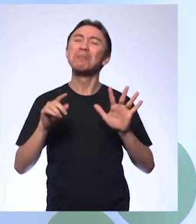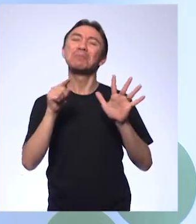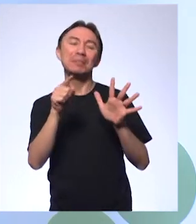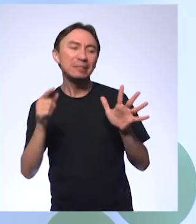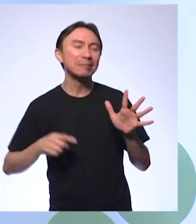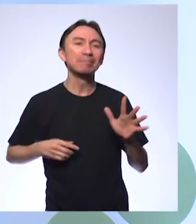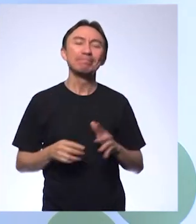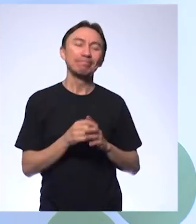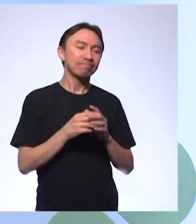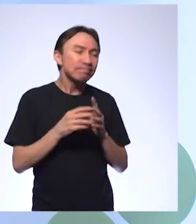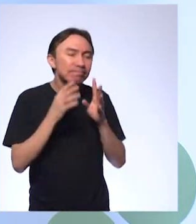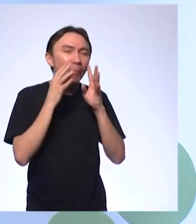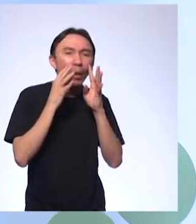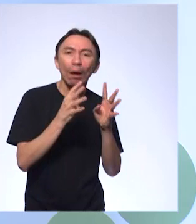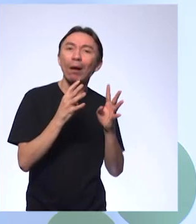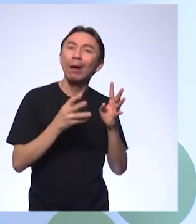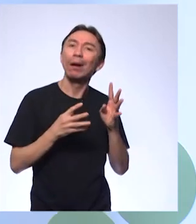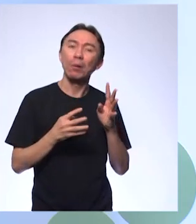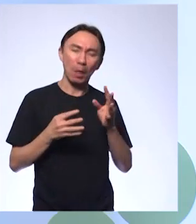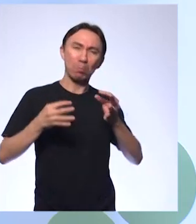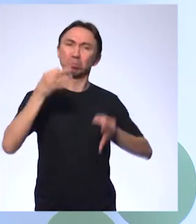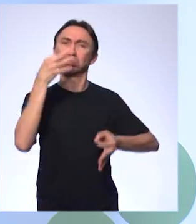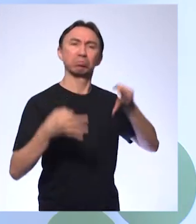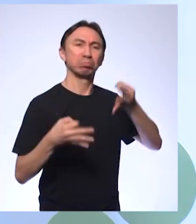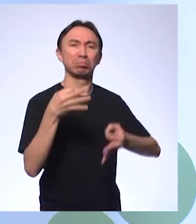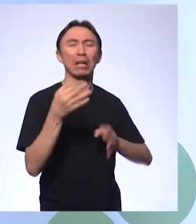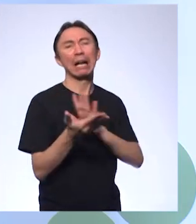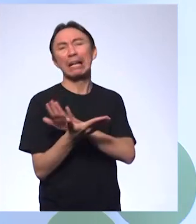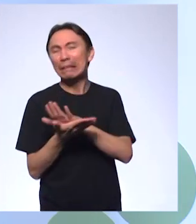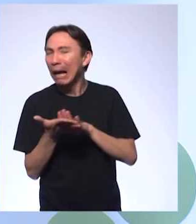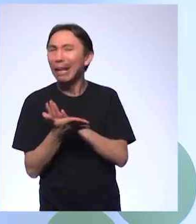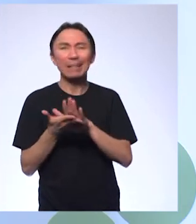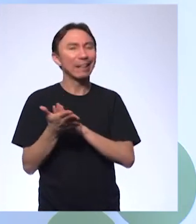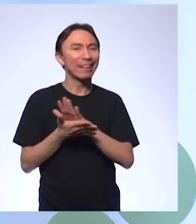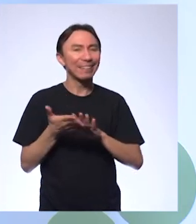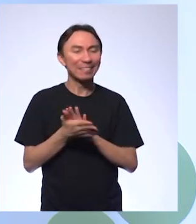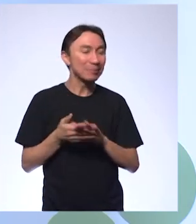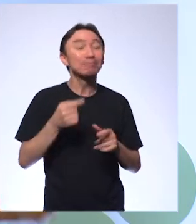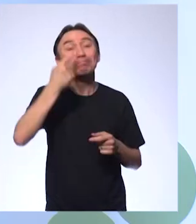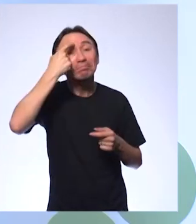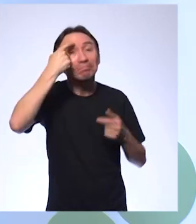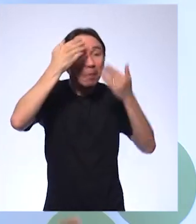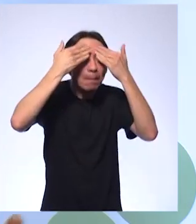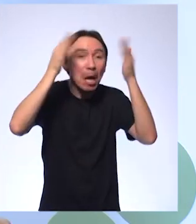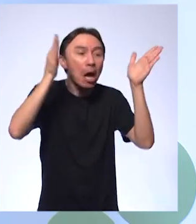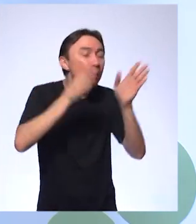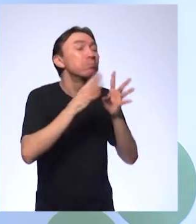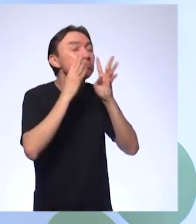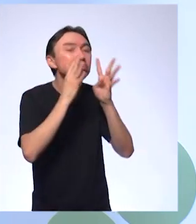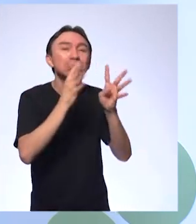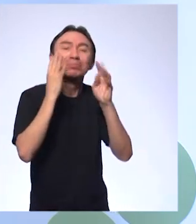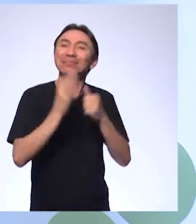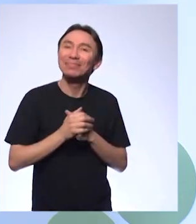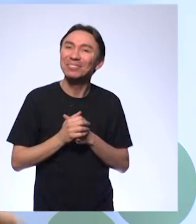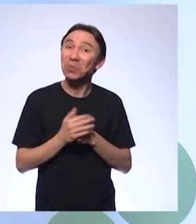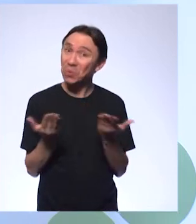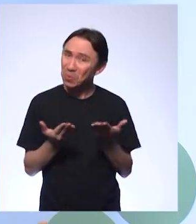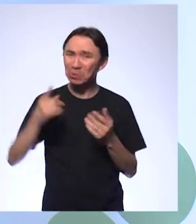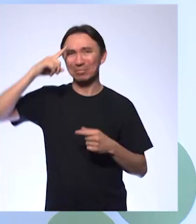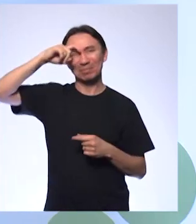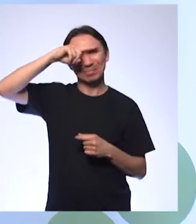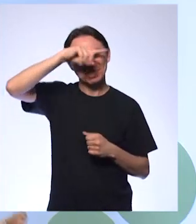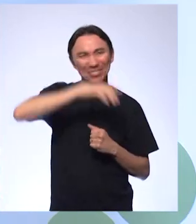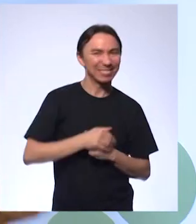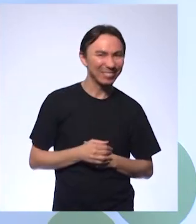abrir para o universo do outro. E hoje é cada vez mais difícil isso. O tempo inteiro nas redes sociais a gente fala da